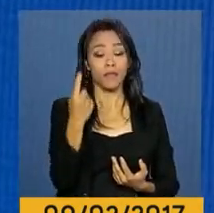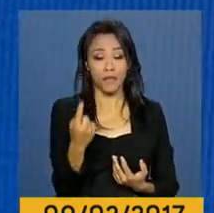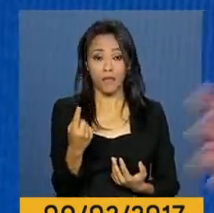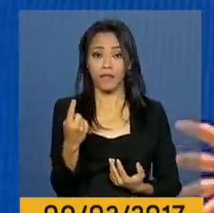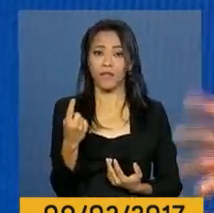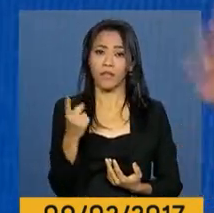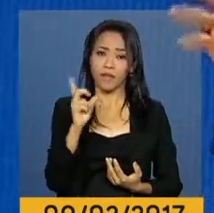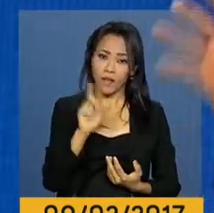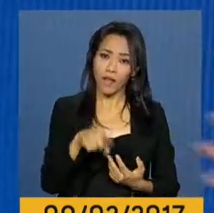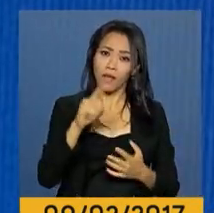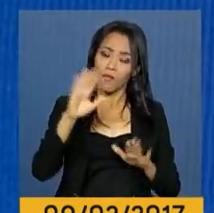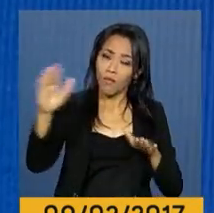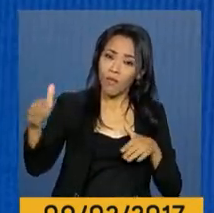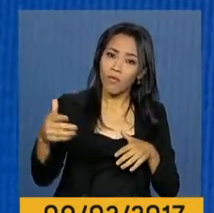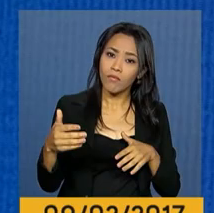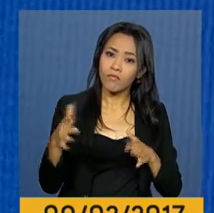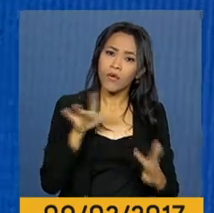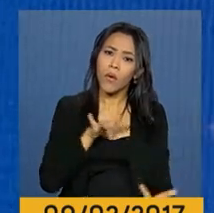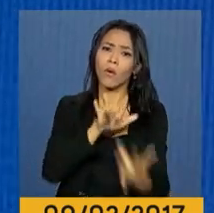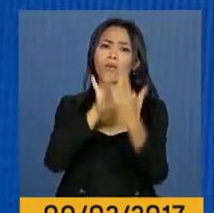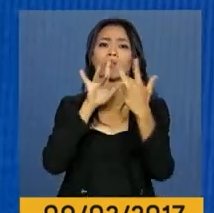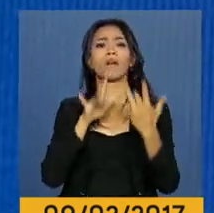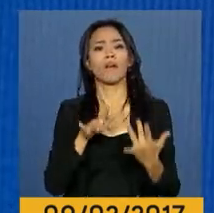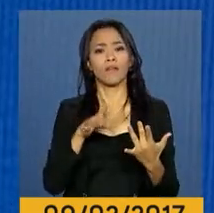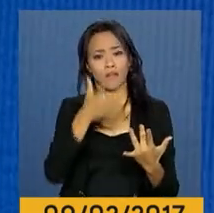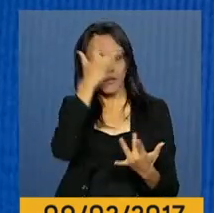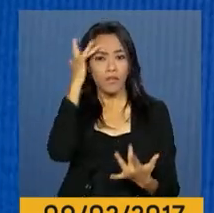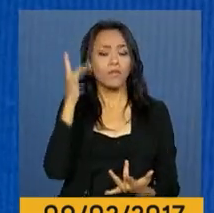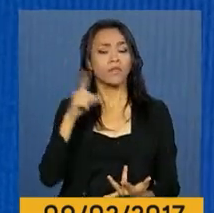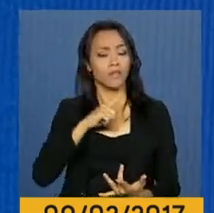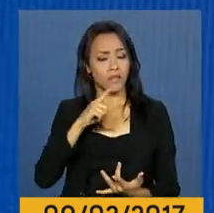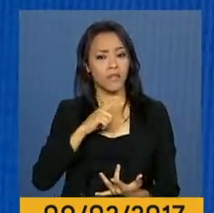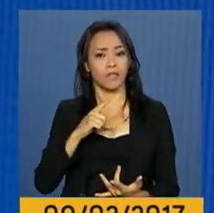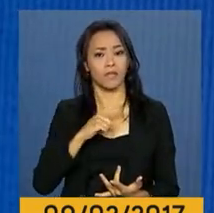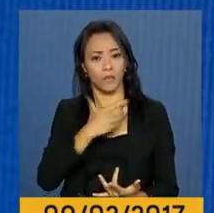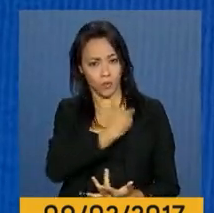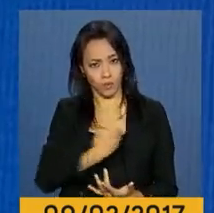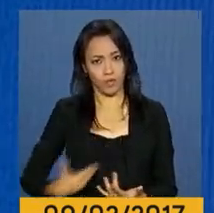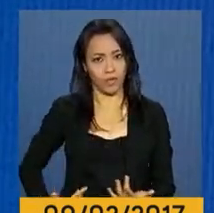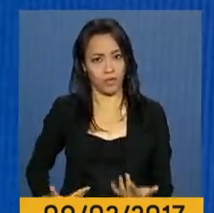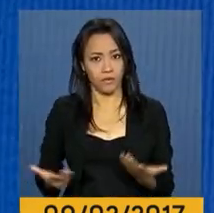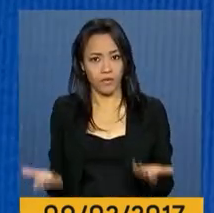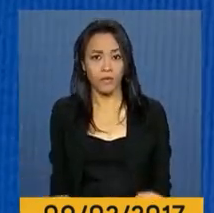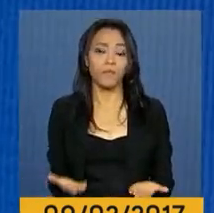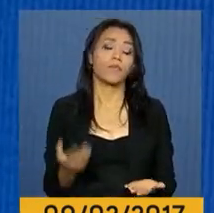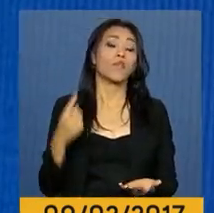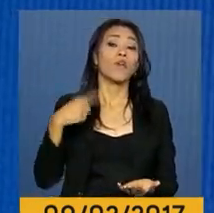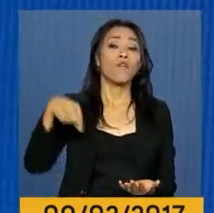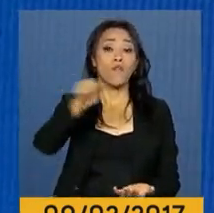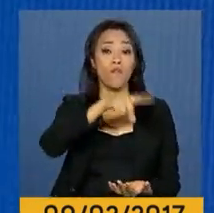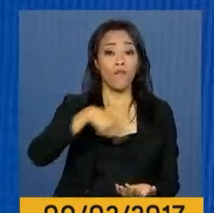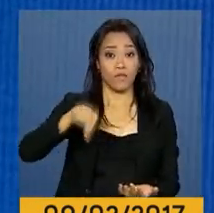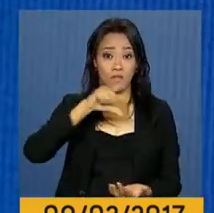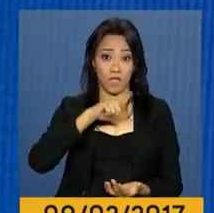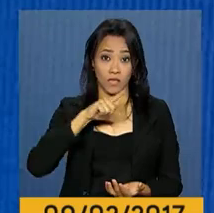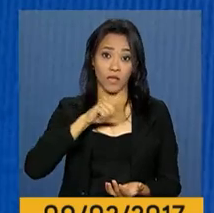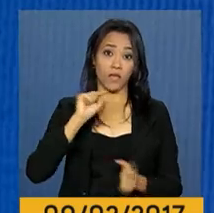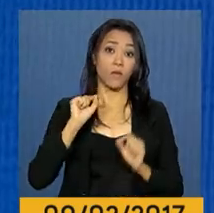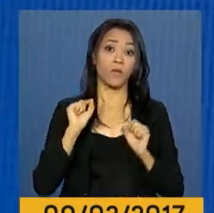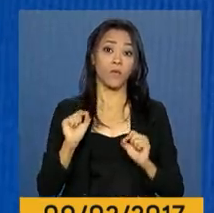o cidadão tem eh do poder público do governo e e portanto os senhores têm digamos assim uma